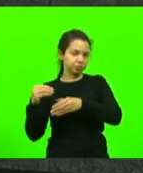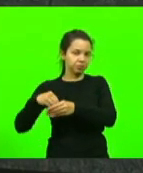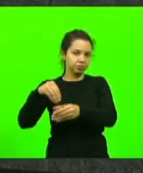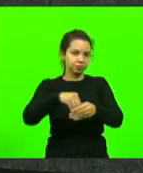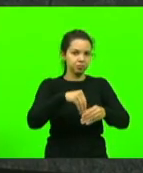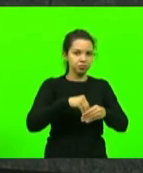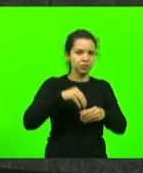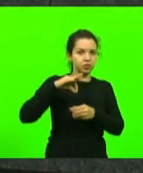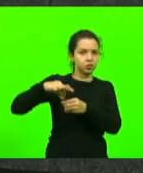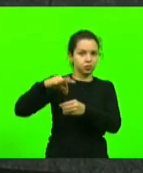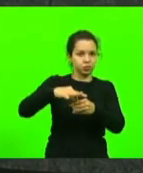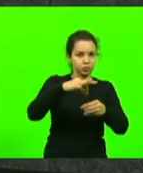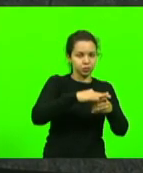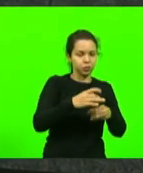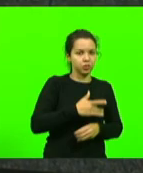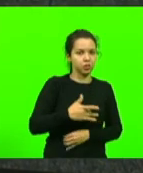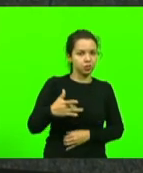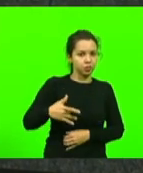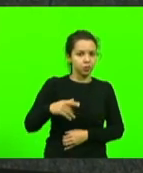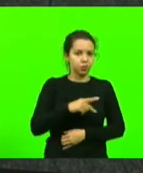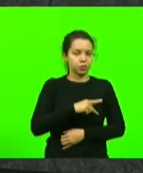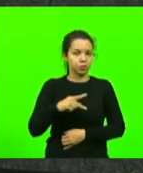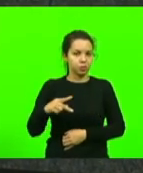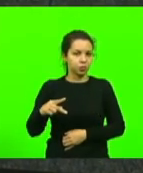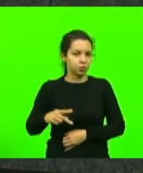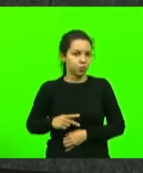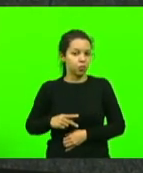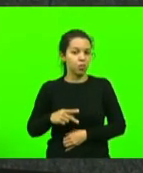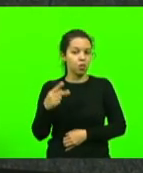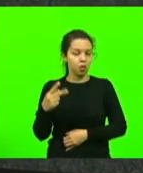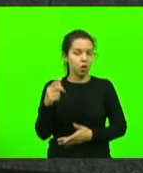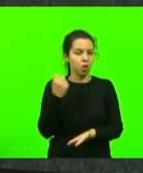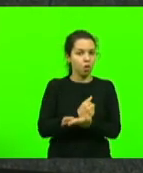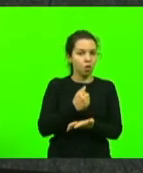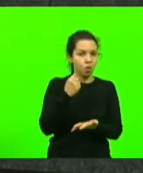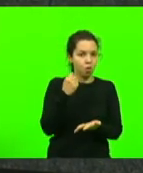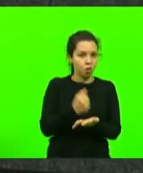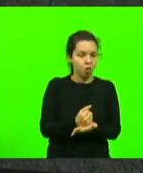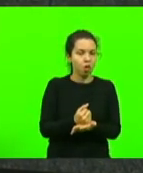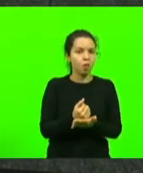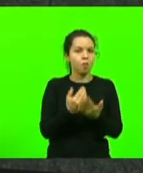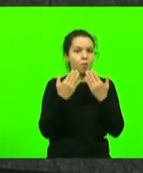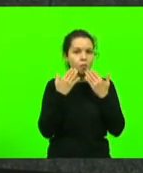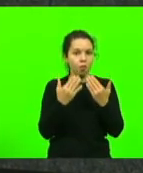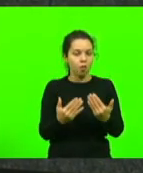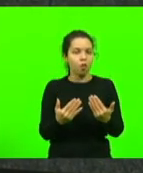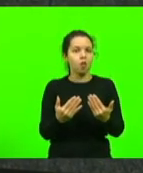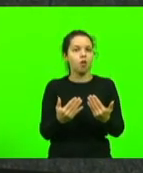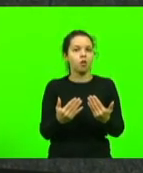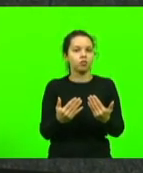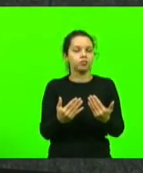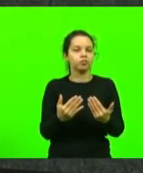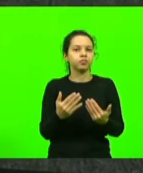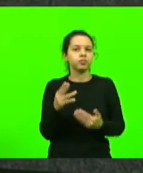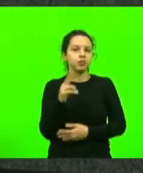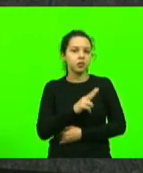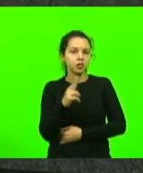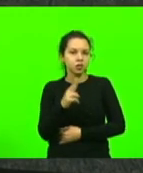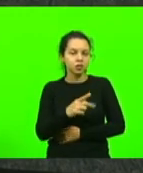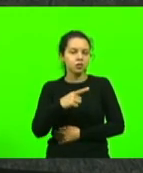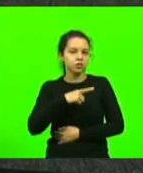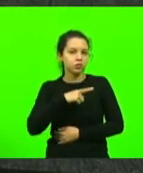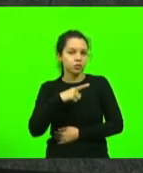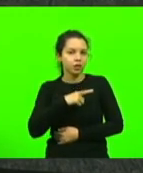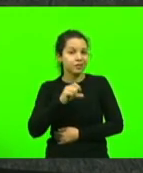de saúde pública de dentro do próprio contrato consta o fechamento de Emergências é quando a